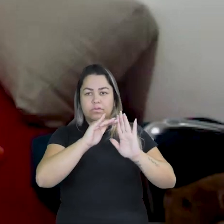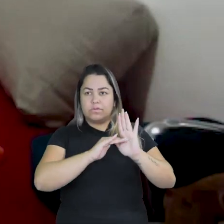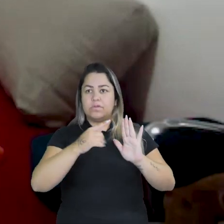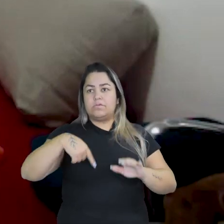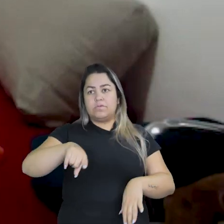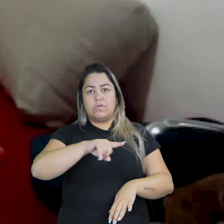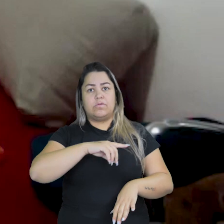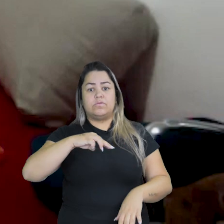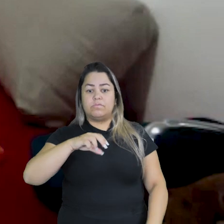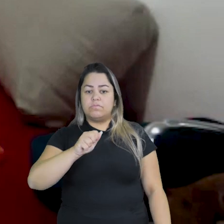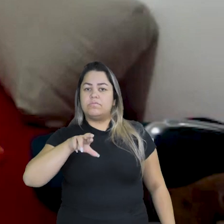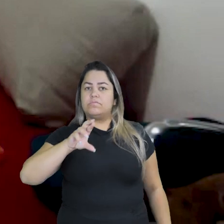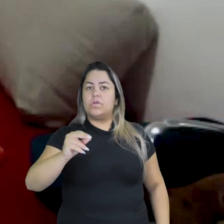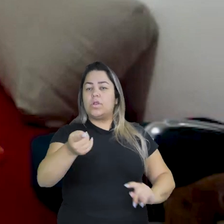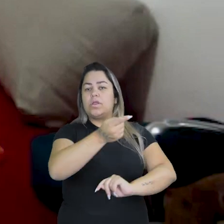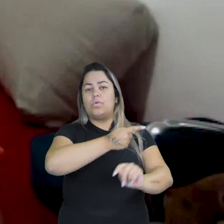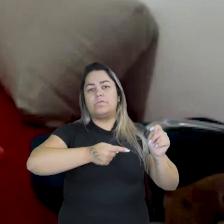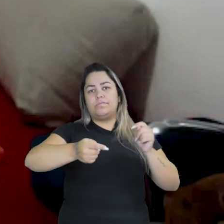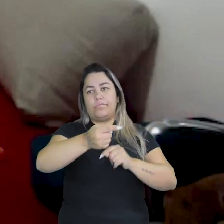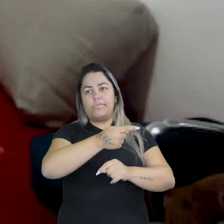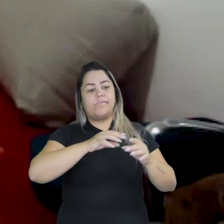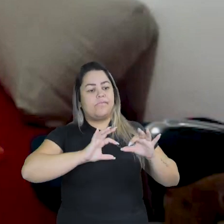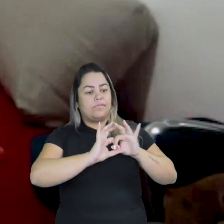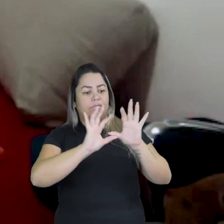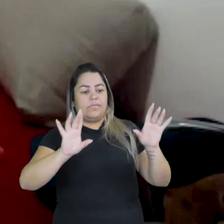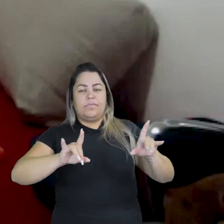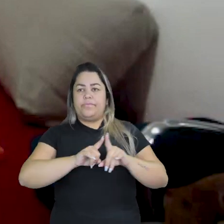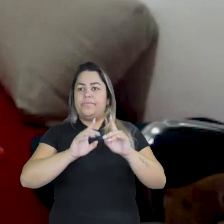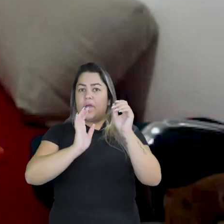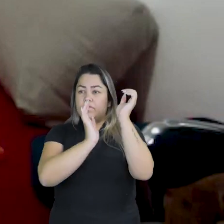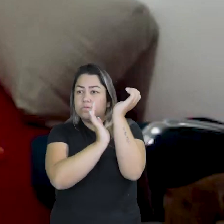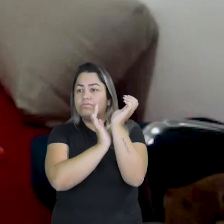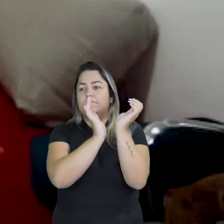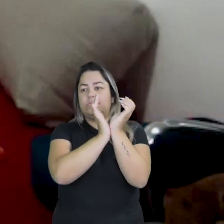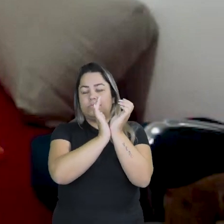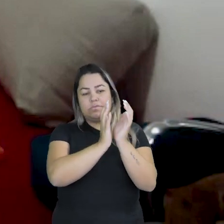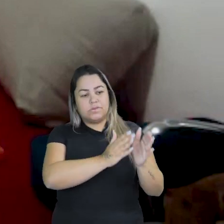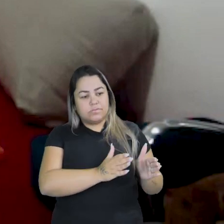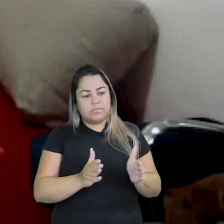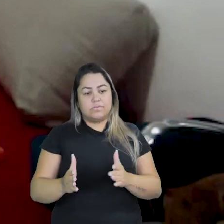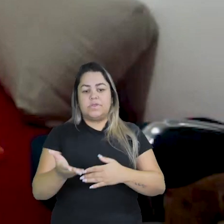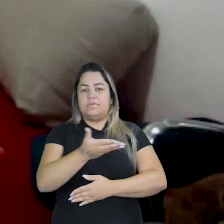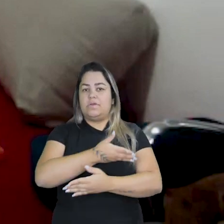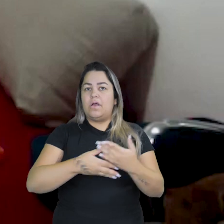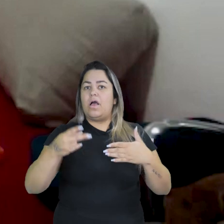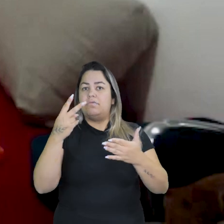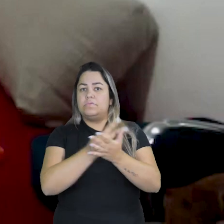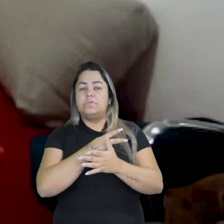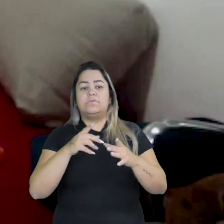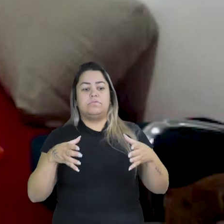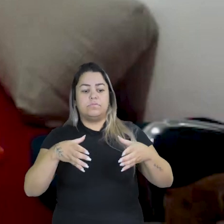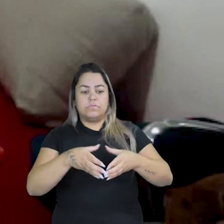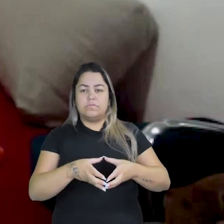nossa macroeconomia principalmente, né? Isso vai permitir a desburocratização dos processos que envolvem a